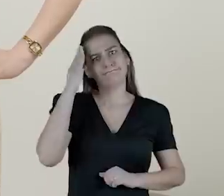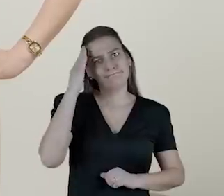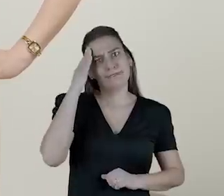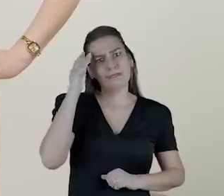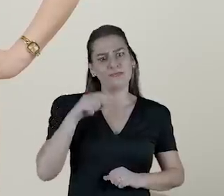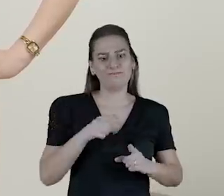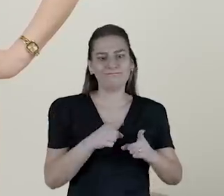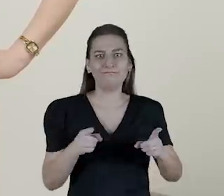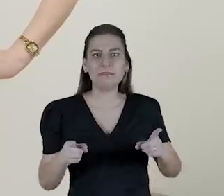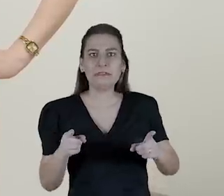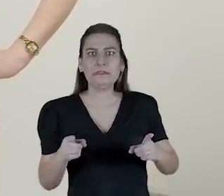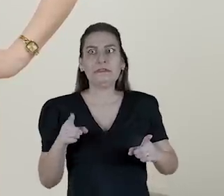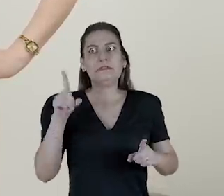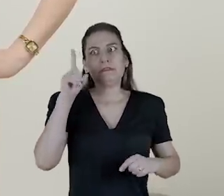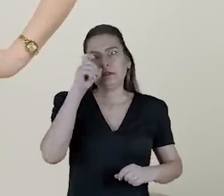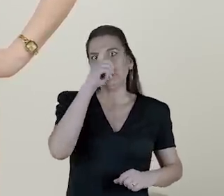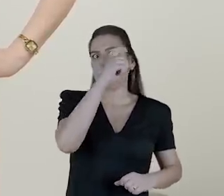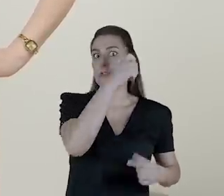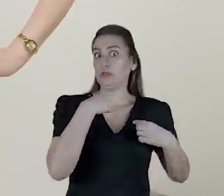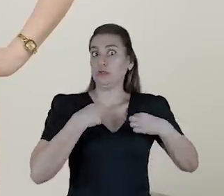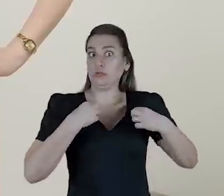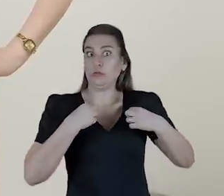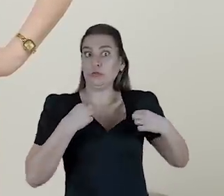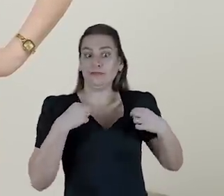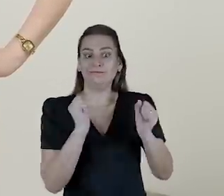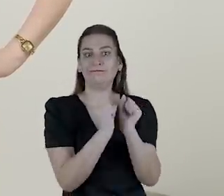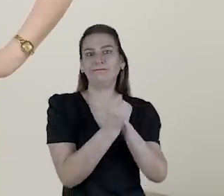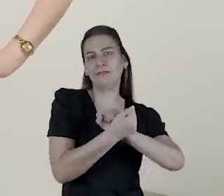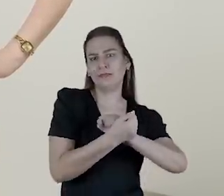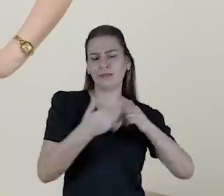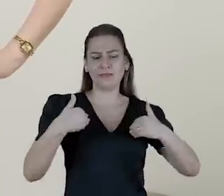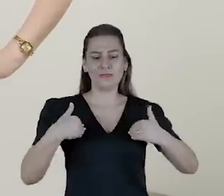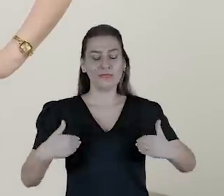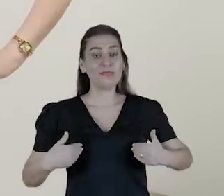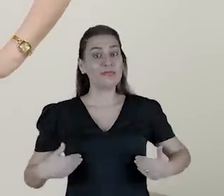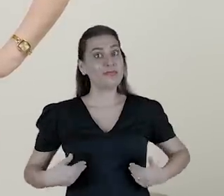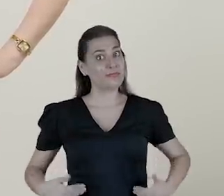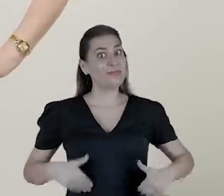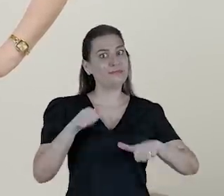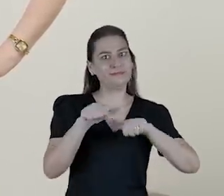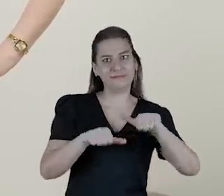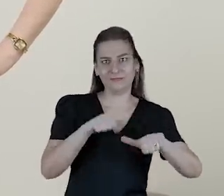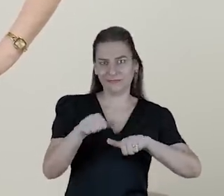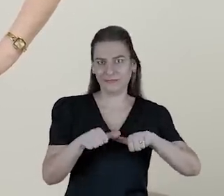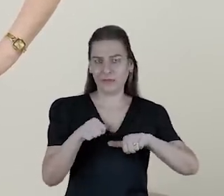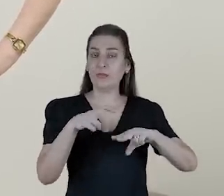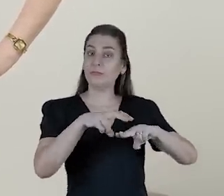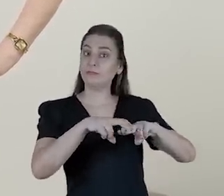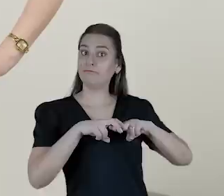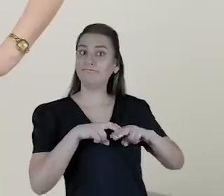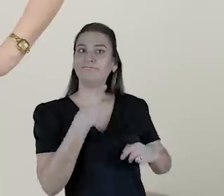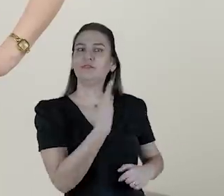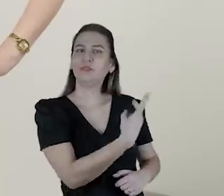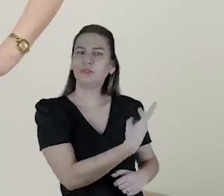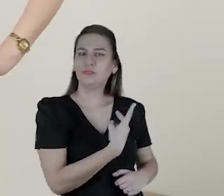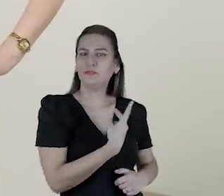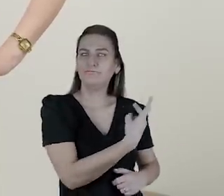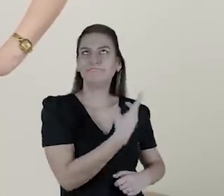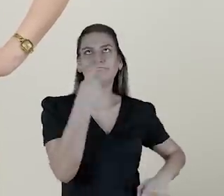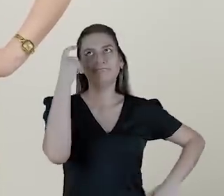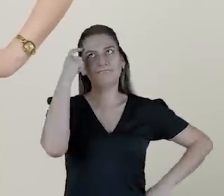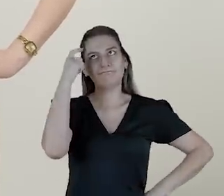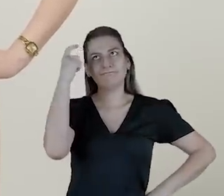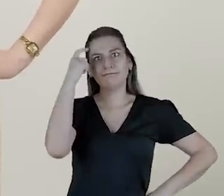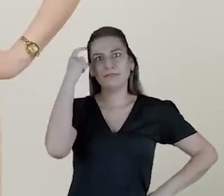Eu sei que é uma fase que nem sempre é fácil encontrar roupas que fiquem bem ou que se ajustem no novo corpo. Então, pensando